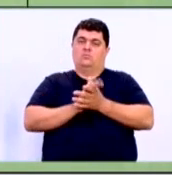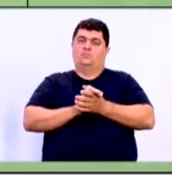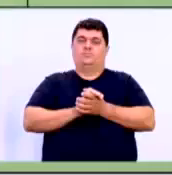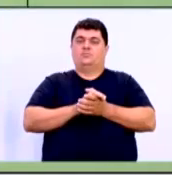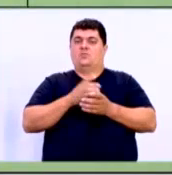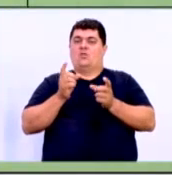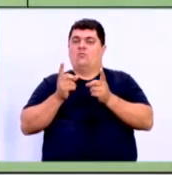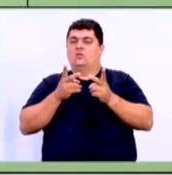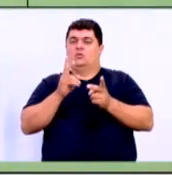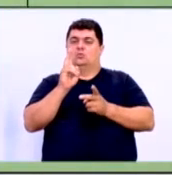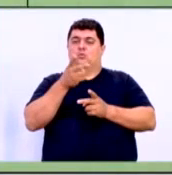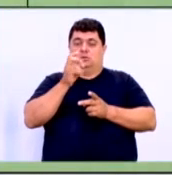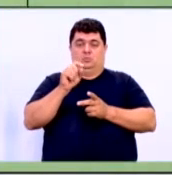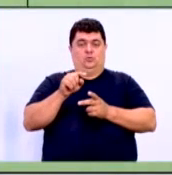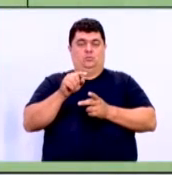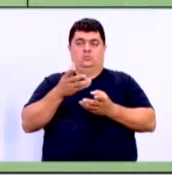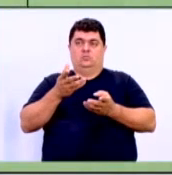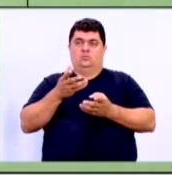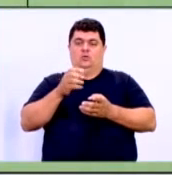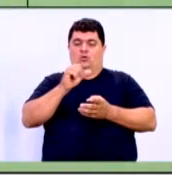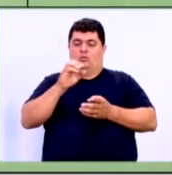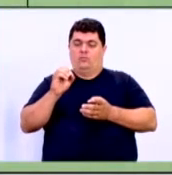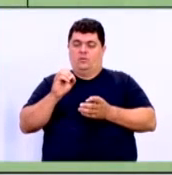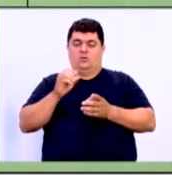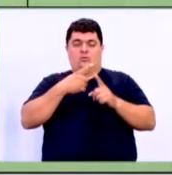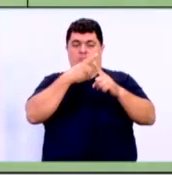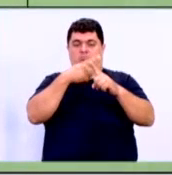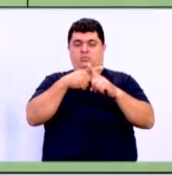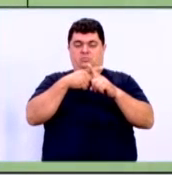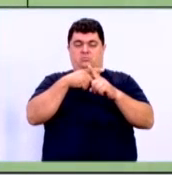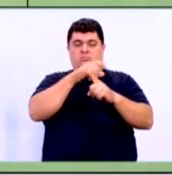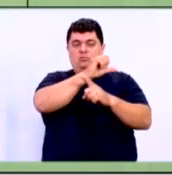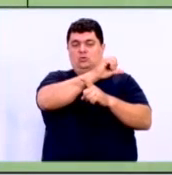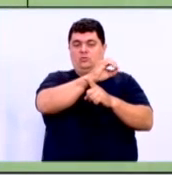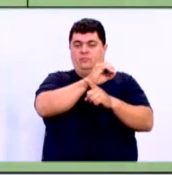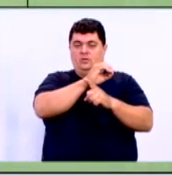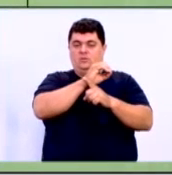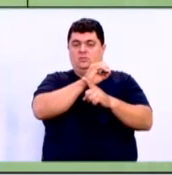Vendeu 2.000 unidades, R$90 cada.